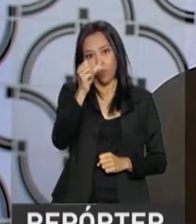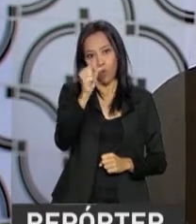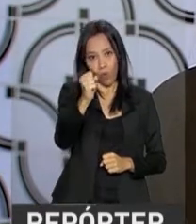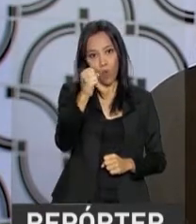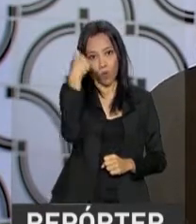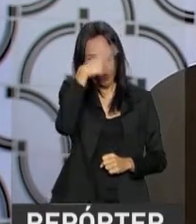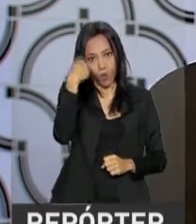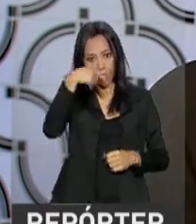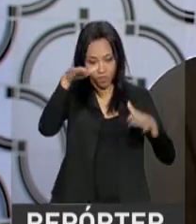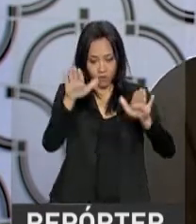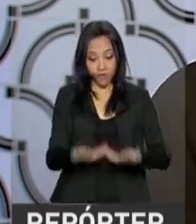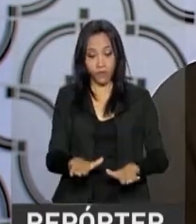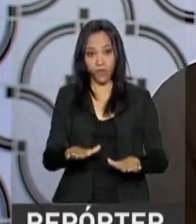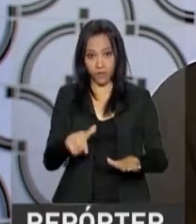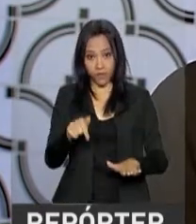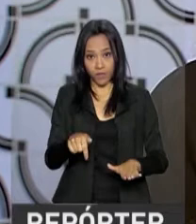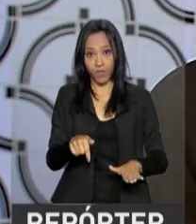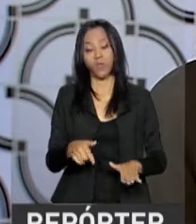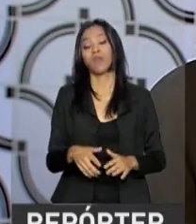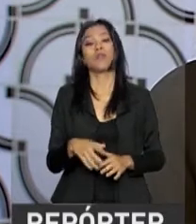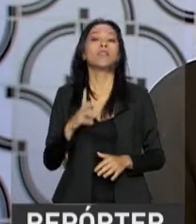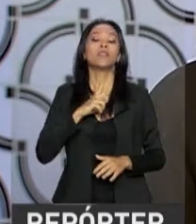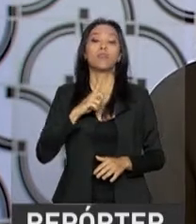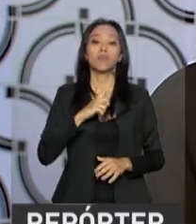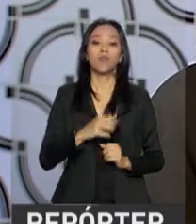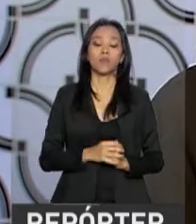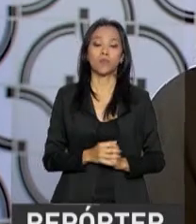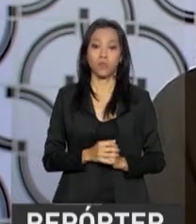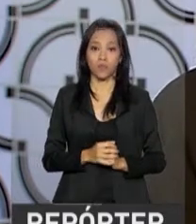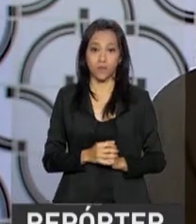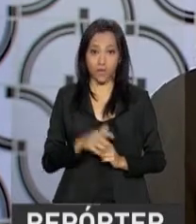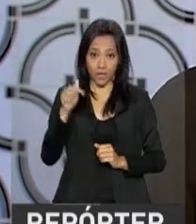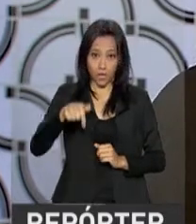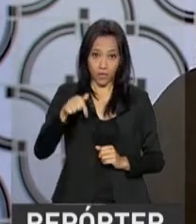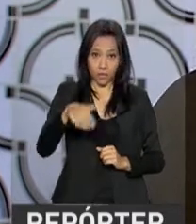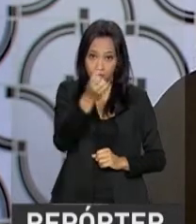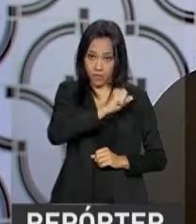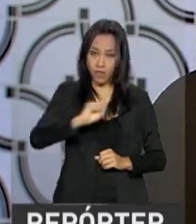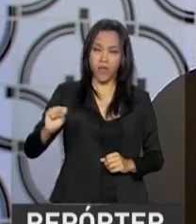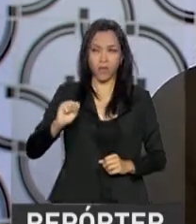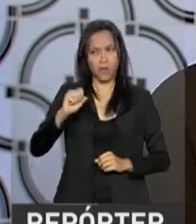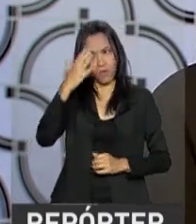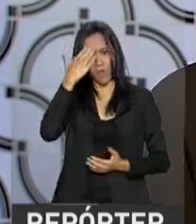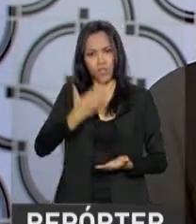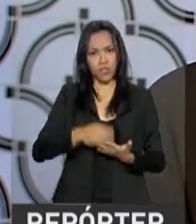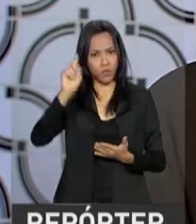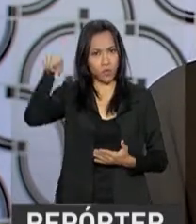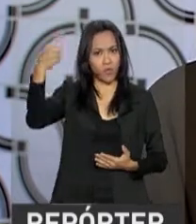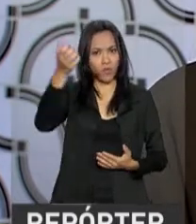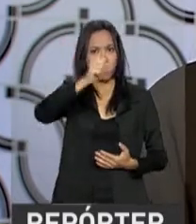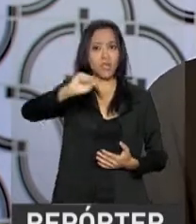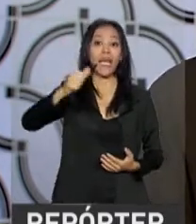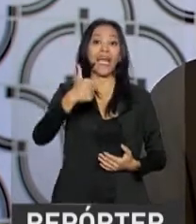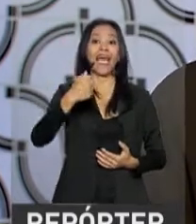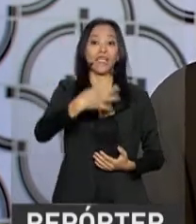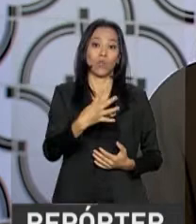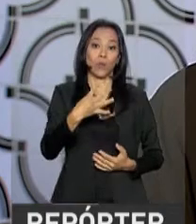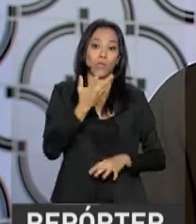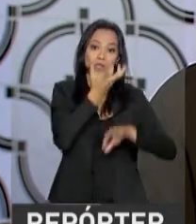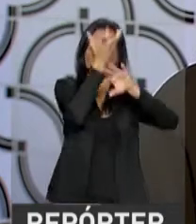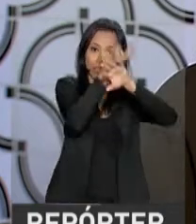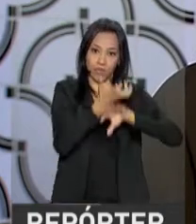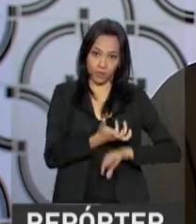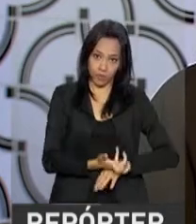diárias que a gente fica aqui. E a gente tem, nesse semestre, acredito que no próximo também, 14 disciplinas. Entre